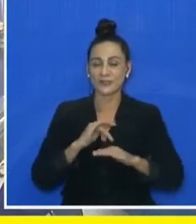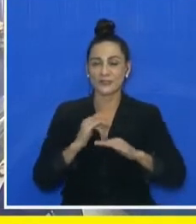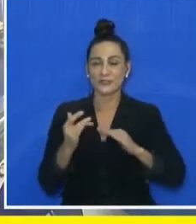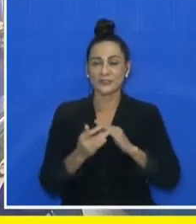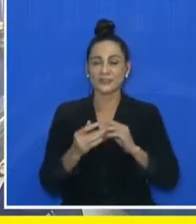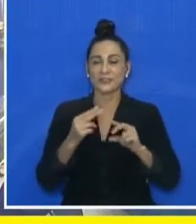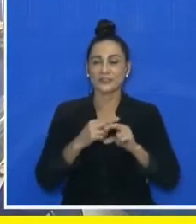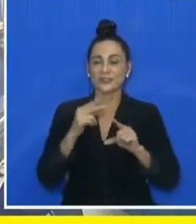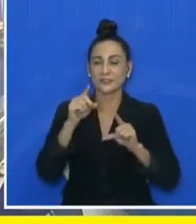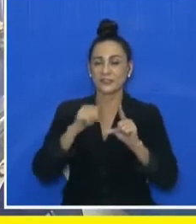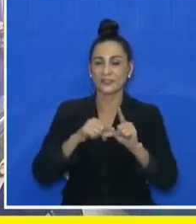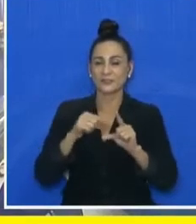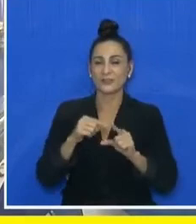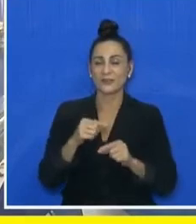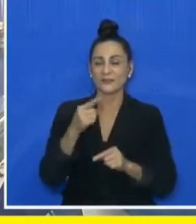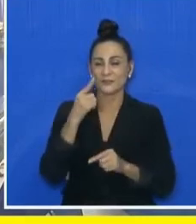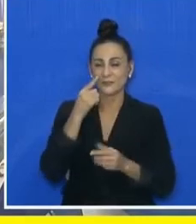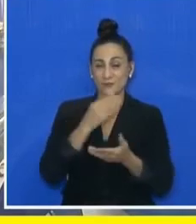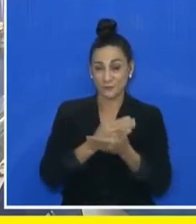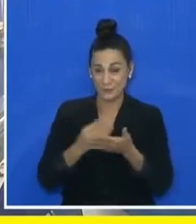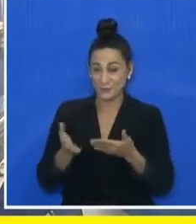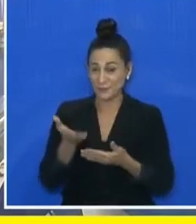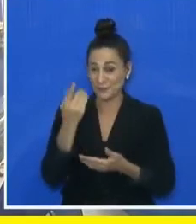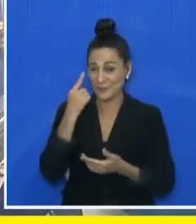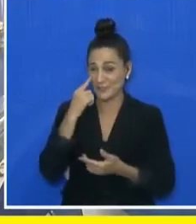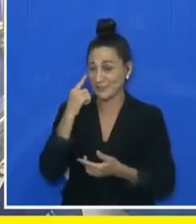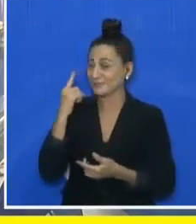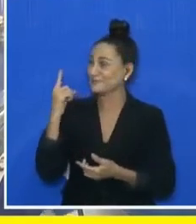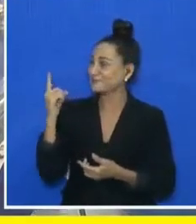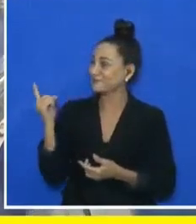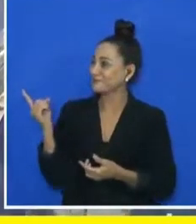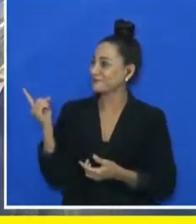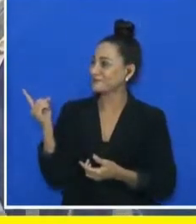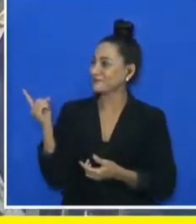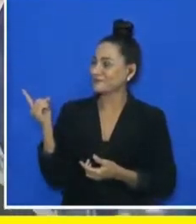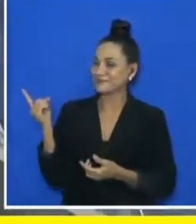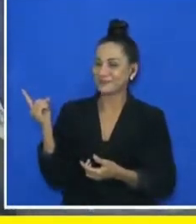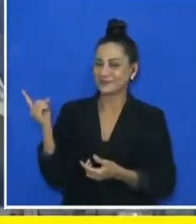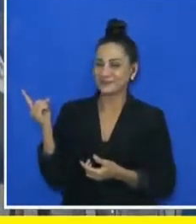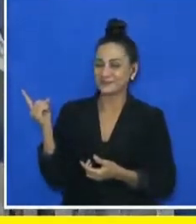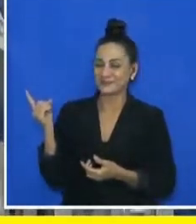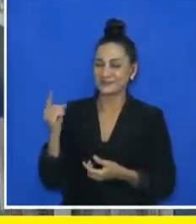redes sociais da Caixa e da Rede TV. Vamos começar, valendo!